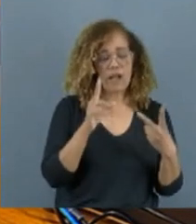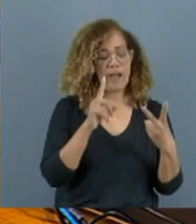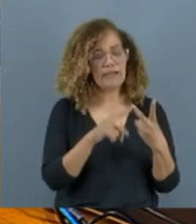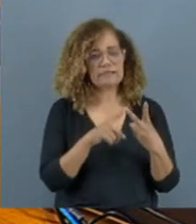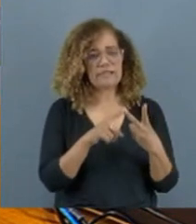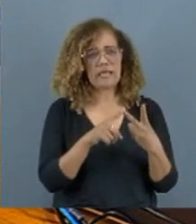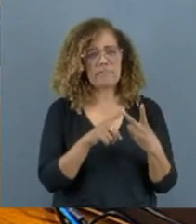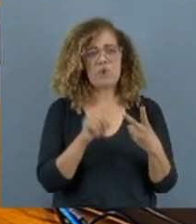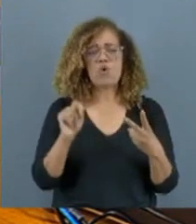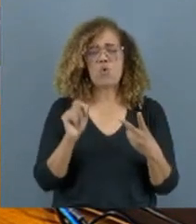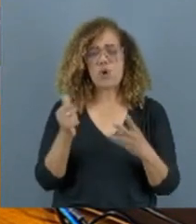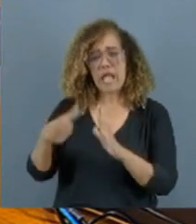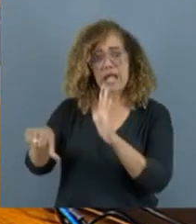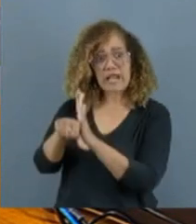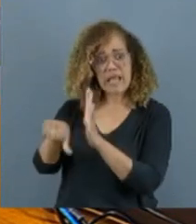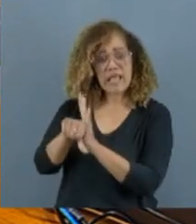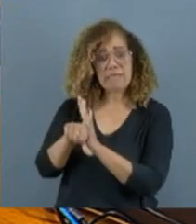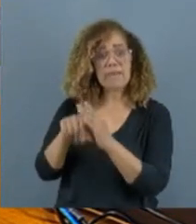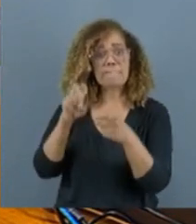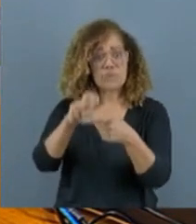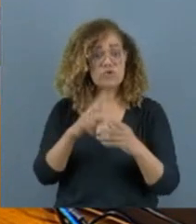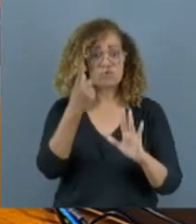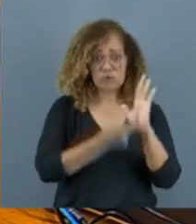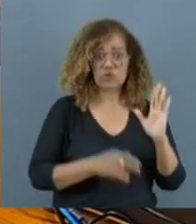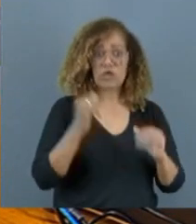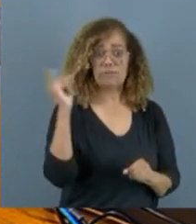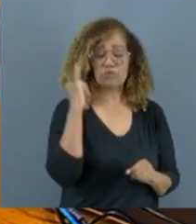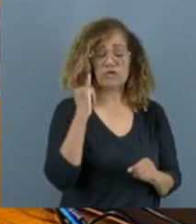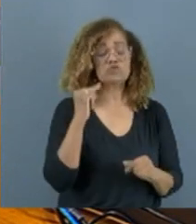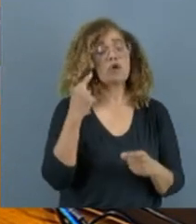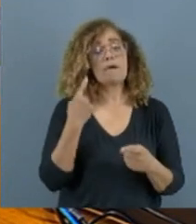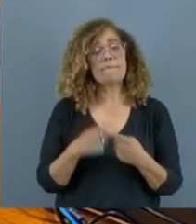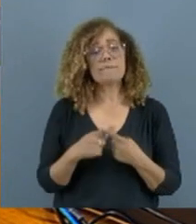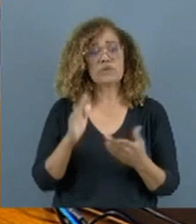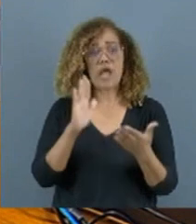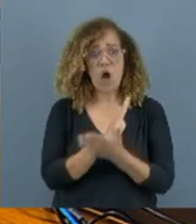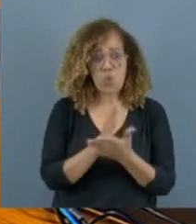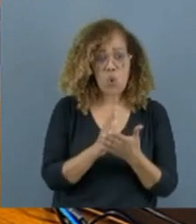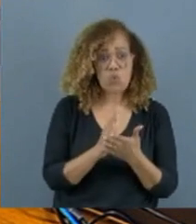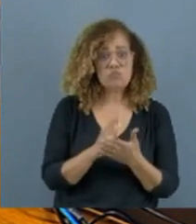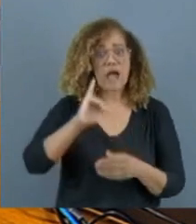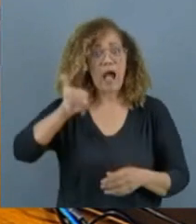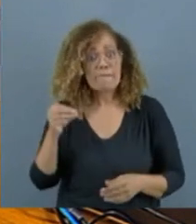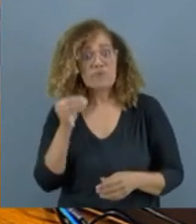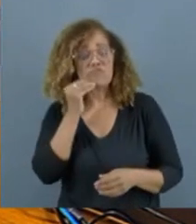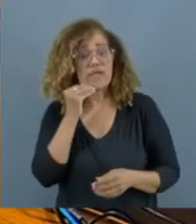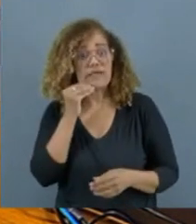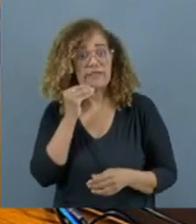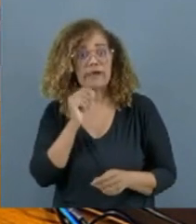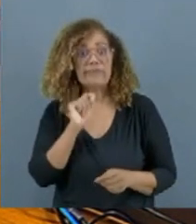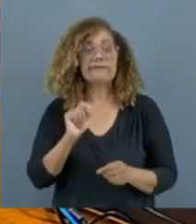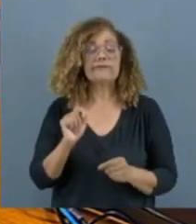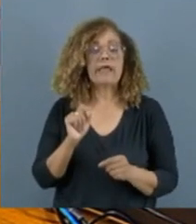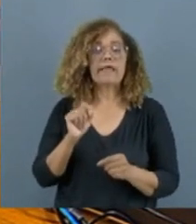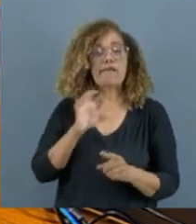a reincidência criminal. Esse projeto é muito importante, porque alguns presos se aproveitam dessas oportunidades para se